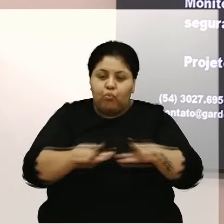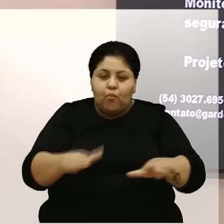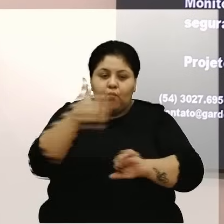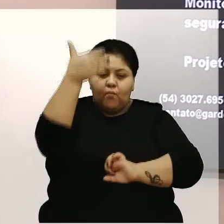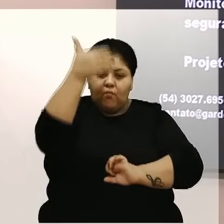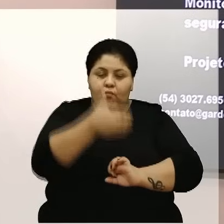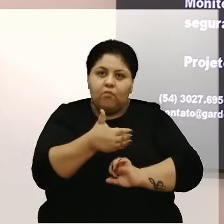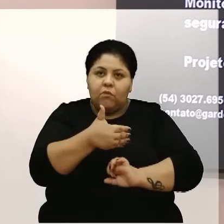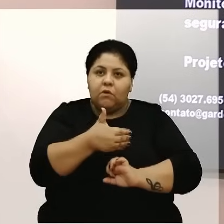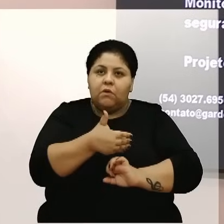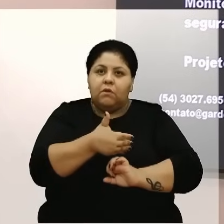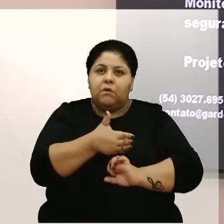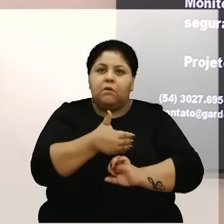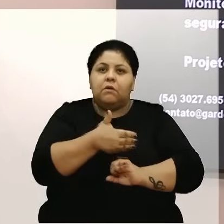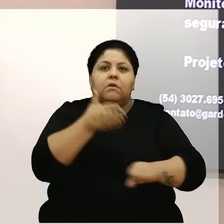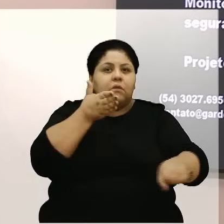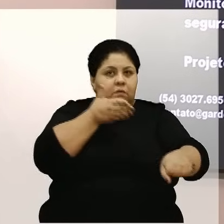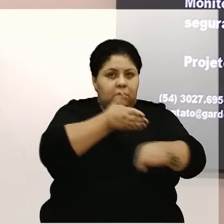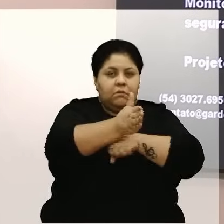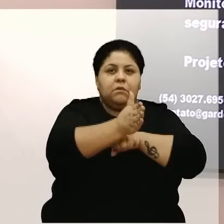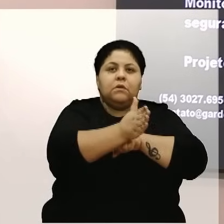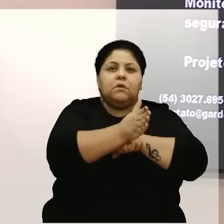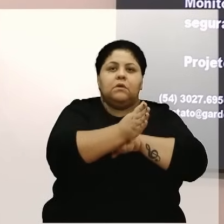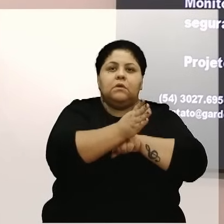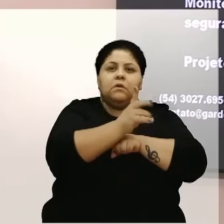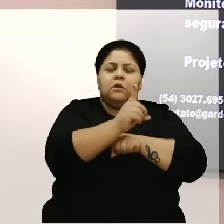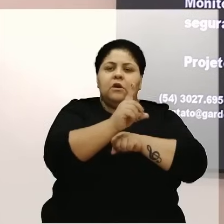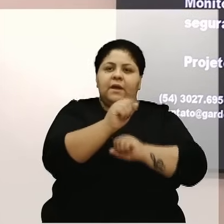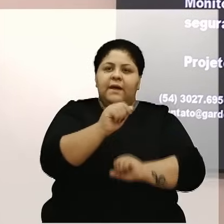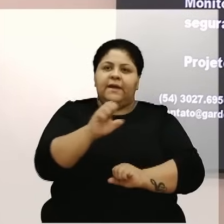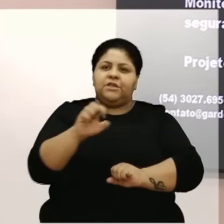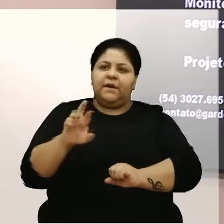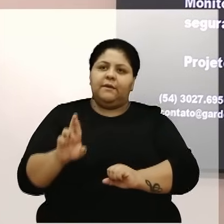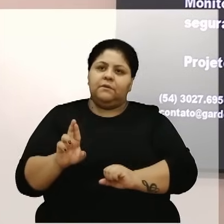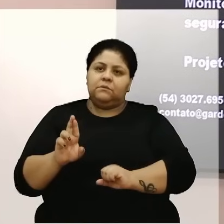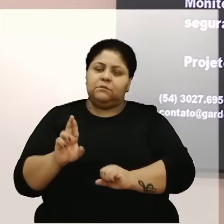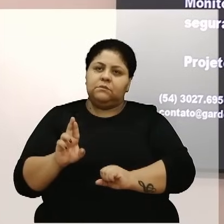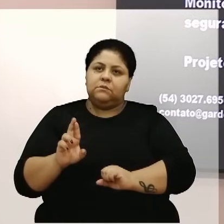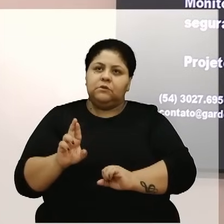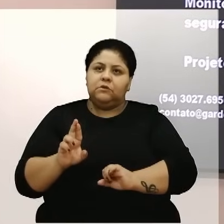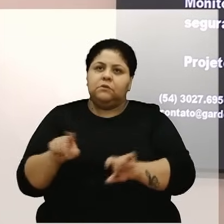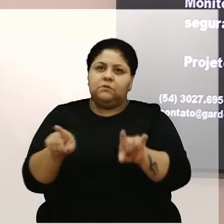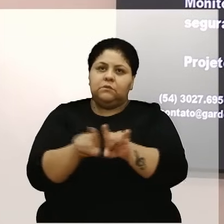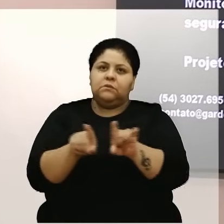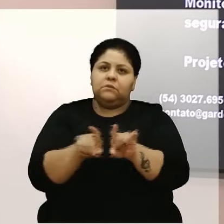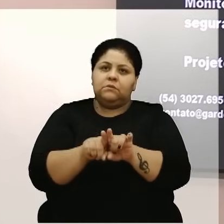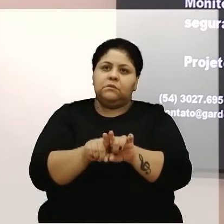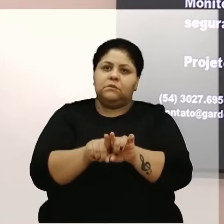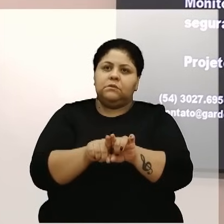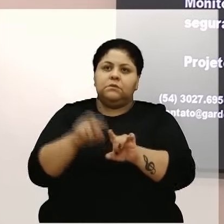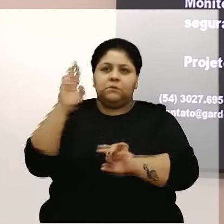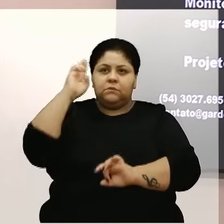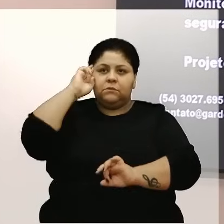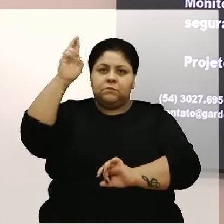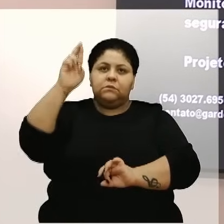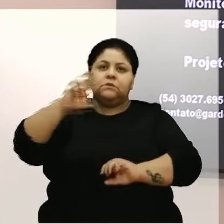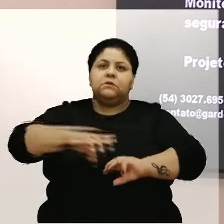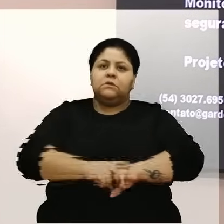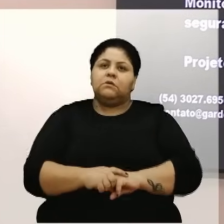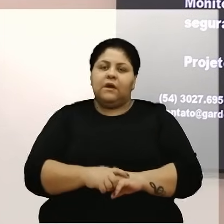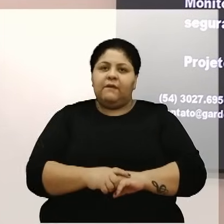gente autorizou, mesmo em faixa de domínio do DAER. Estamos conversando com o Luciano, né? Que é o superintendente do DAER aqui na Cego,